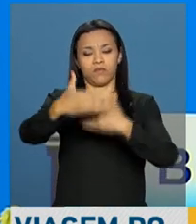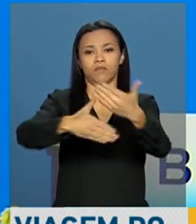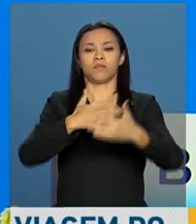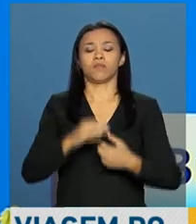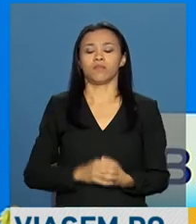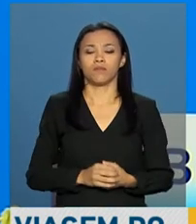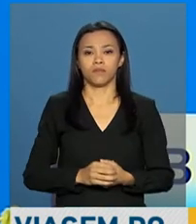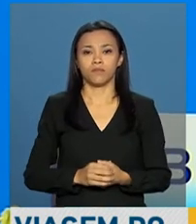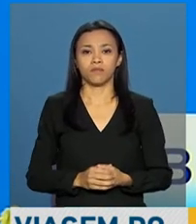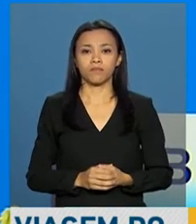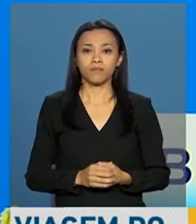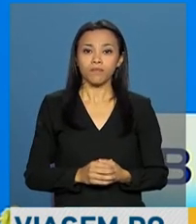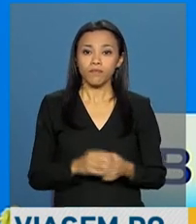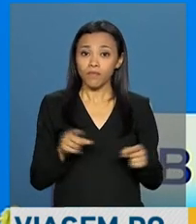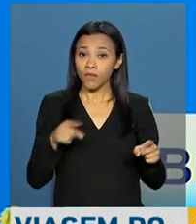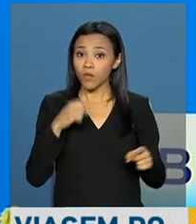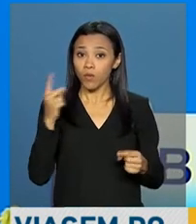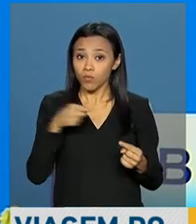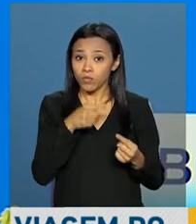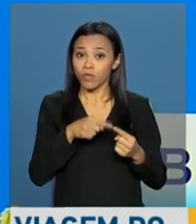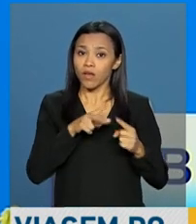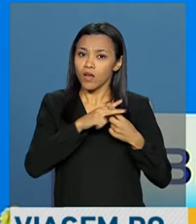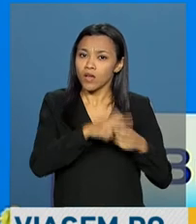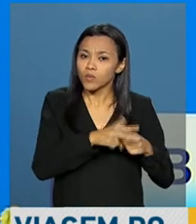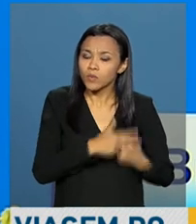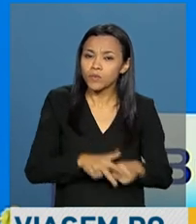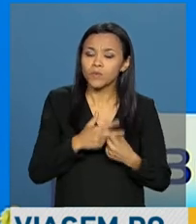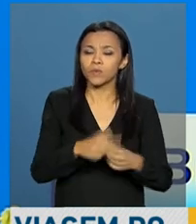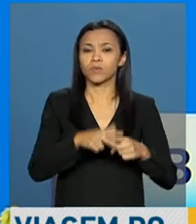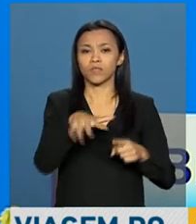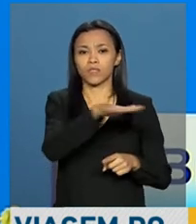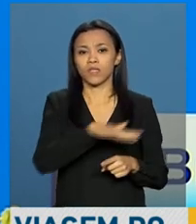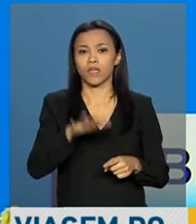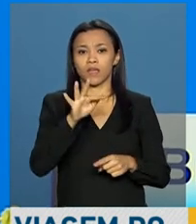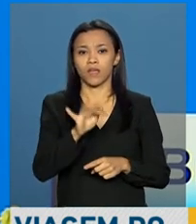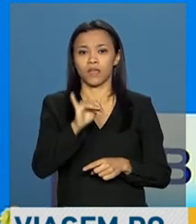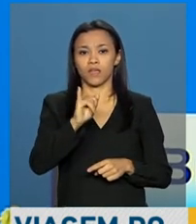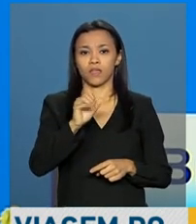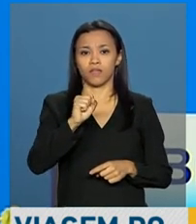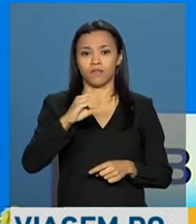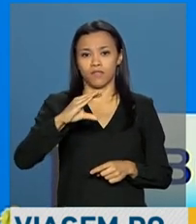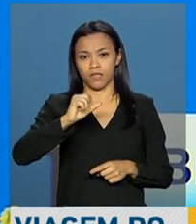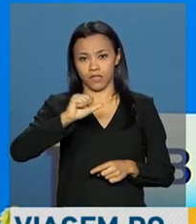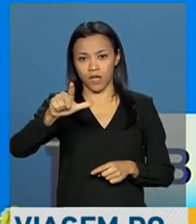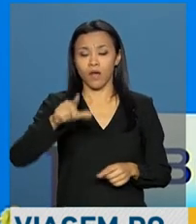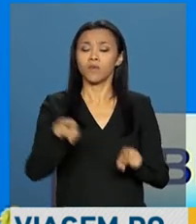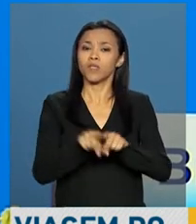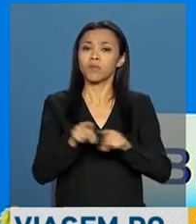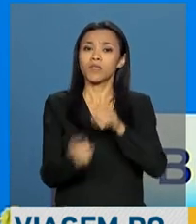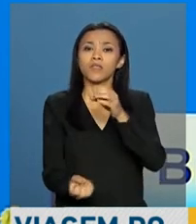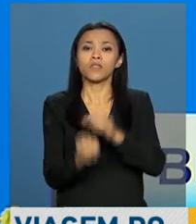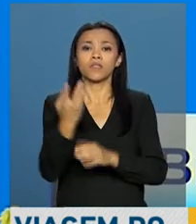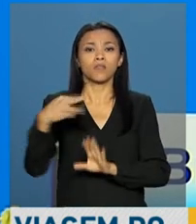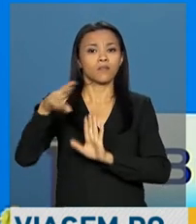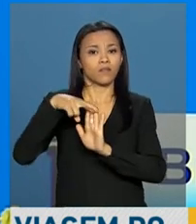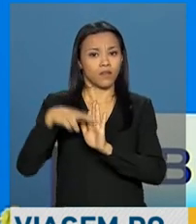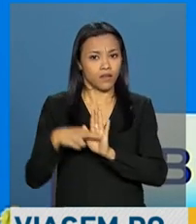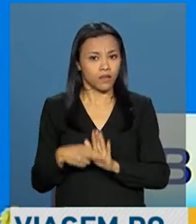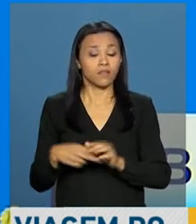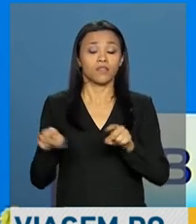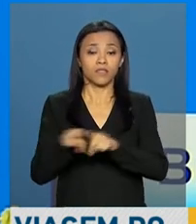dos esforços de ajuste fiscal, estamos aprimorando marcos regulatórios e